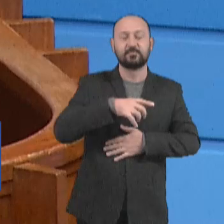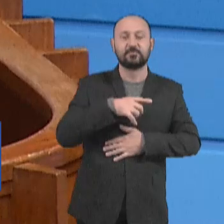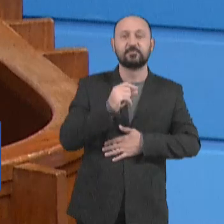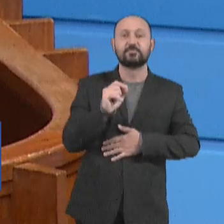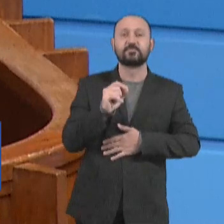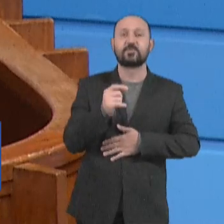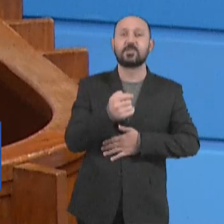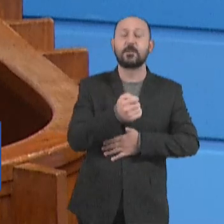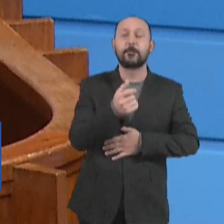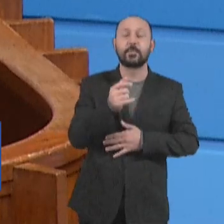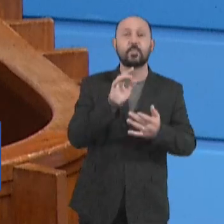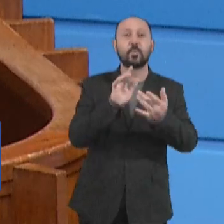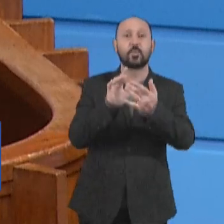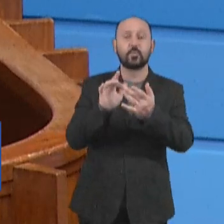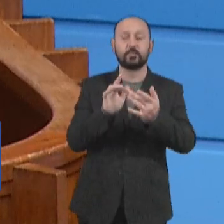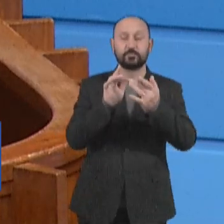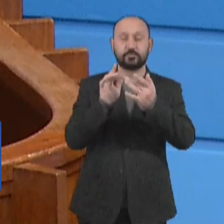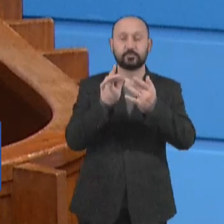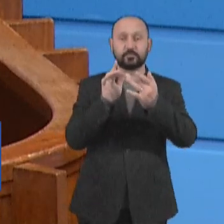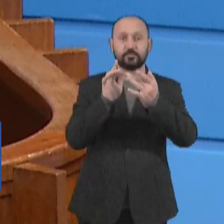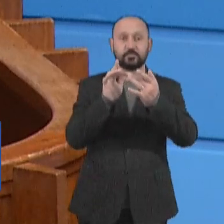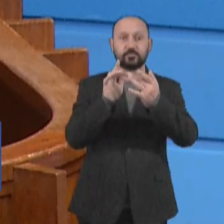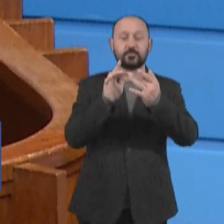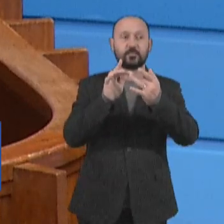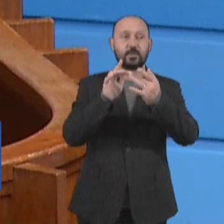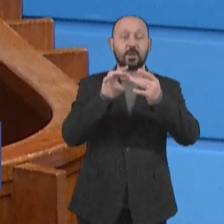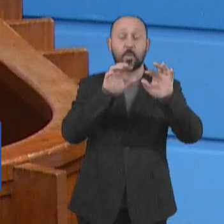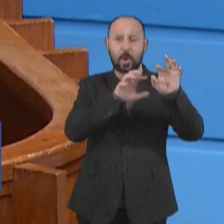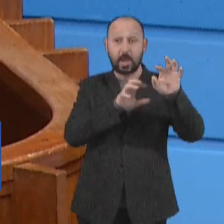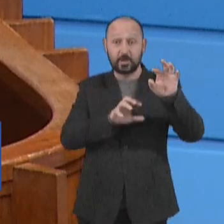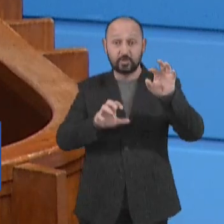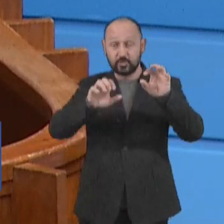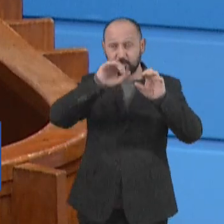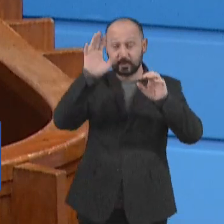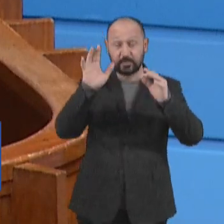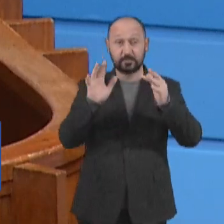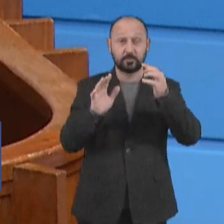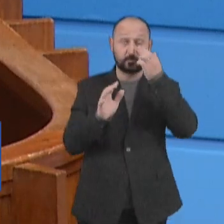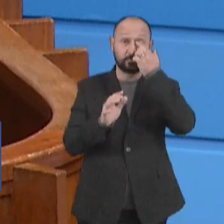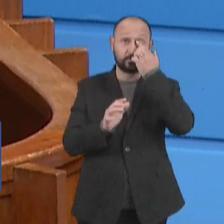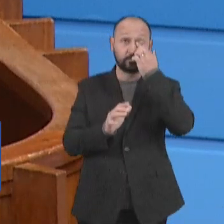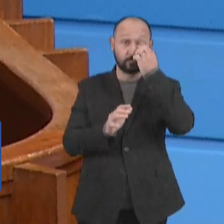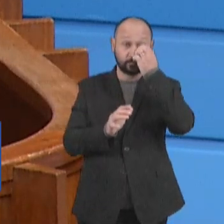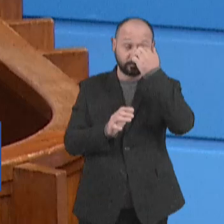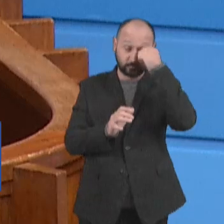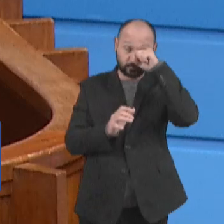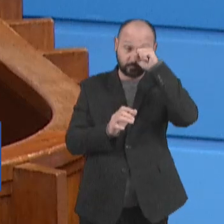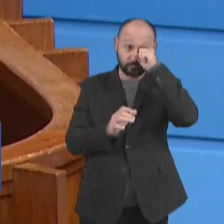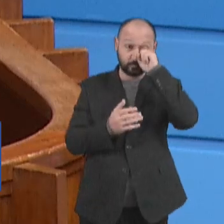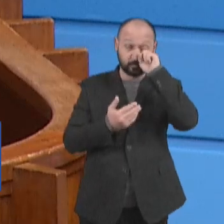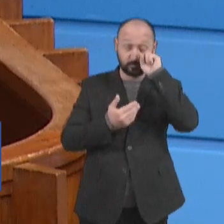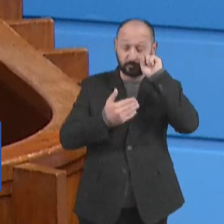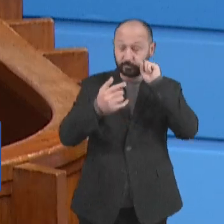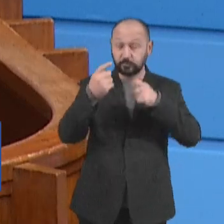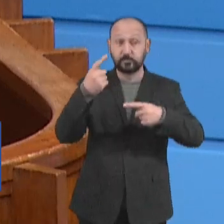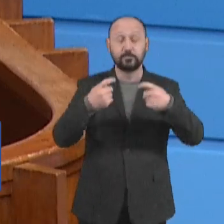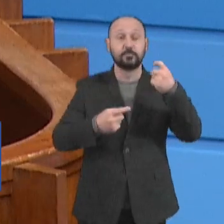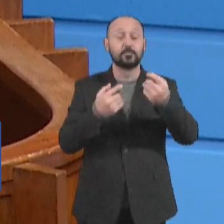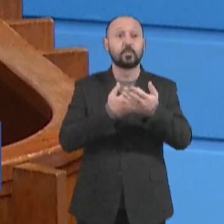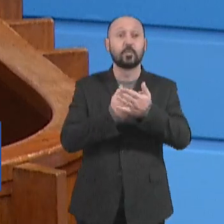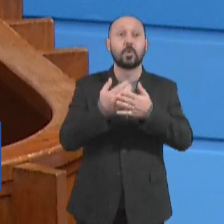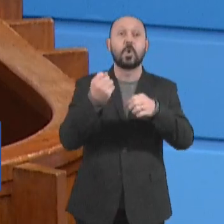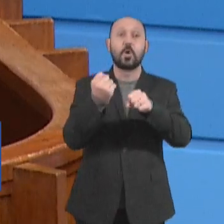Pouco mantinha contato com as grandes regiões do Brasil, não é? E, a partir da guerra, nós